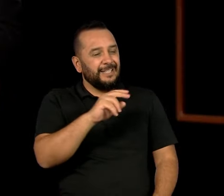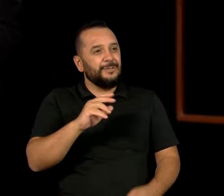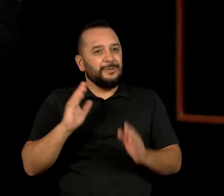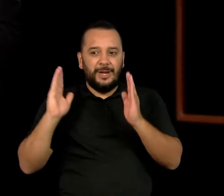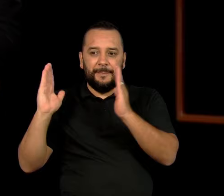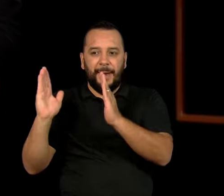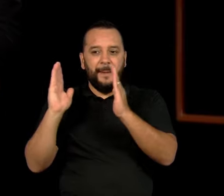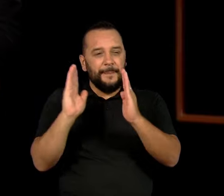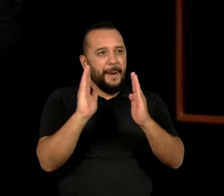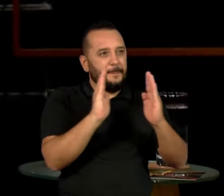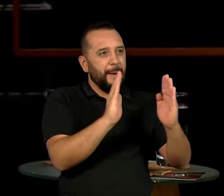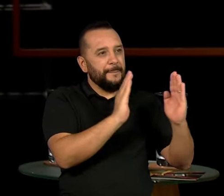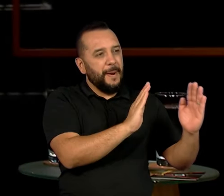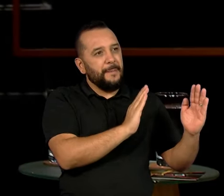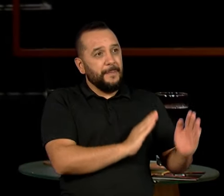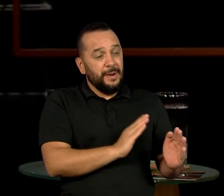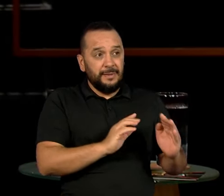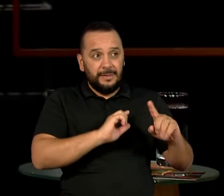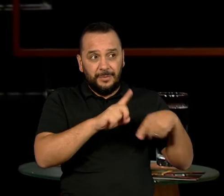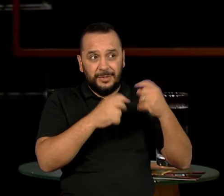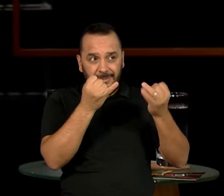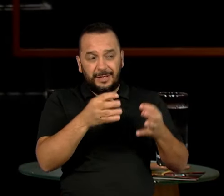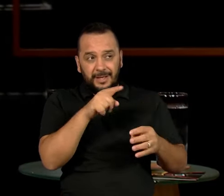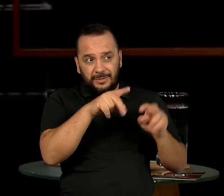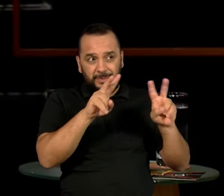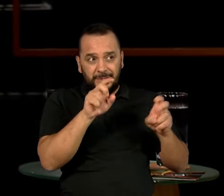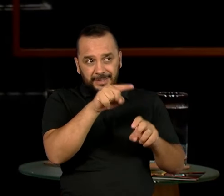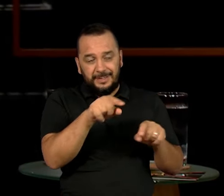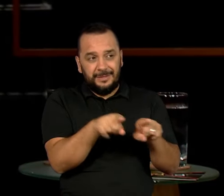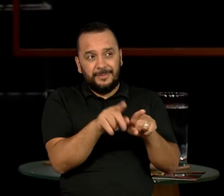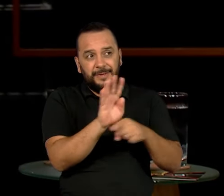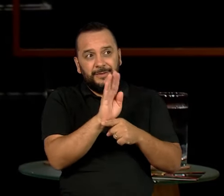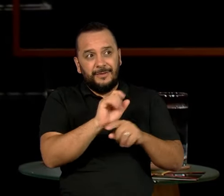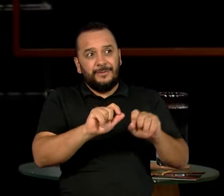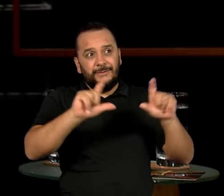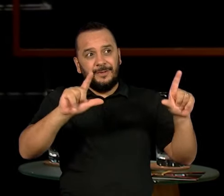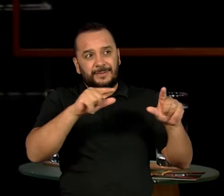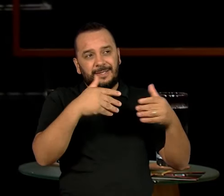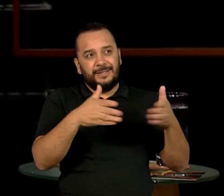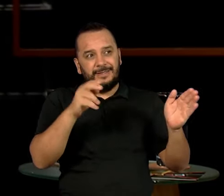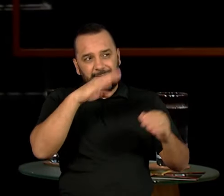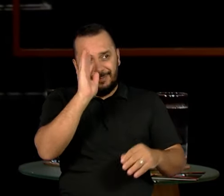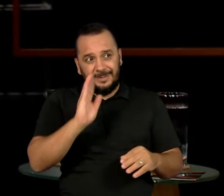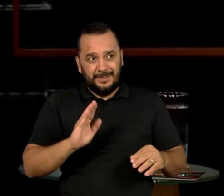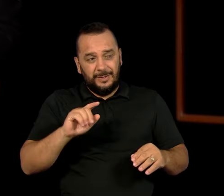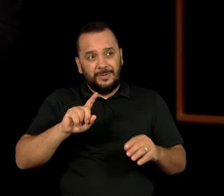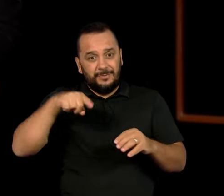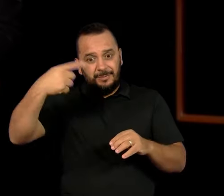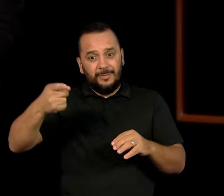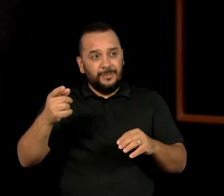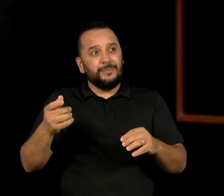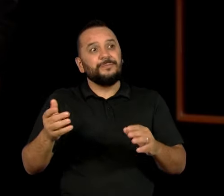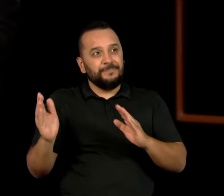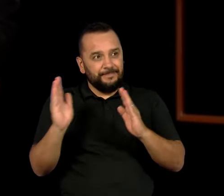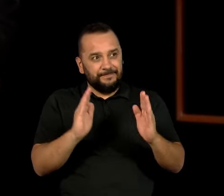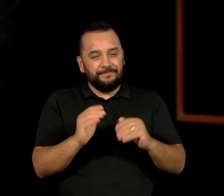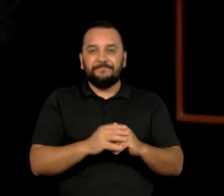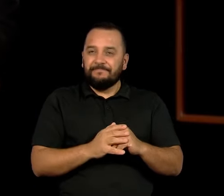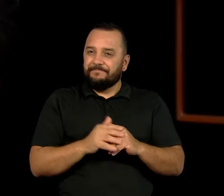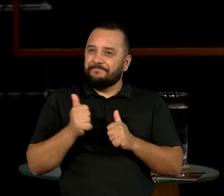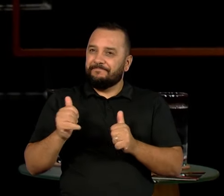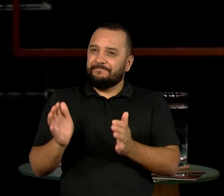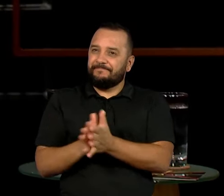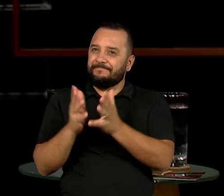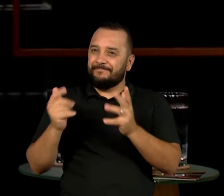Sim. Impressionante. Vamos falar sobre isso e sobre o filme que você está lançando no Brasil no próximo bloco? Maravilha.